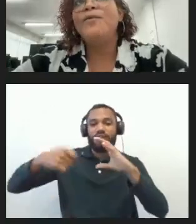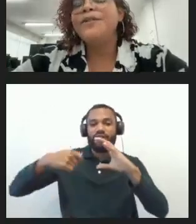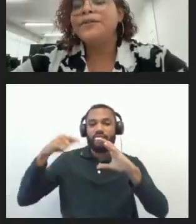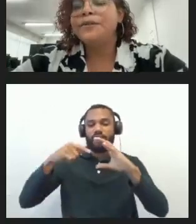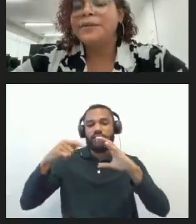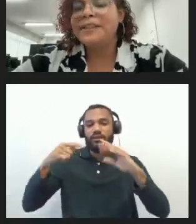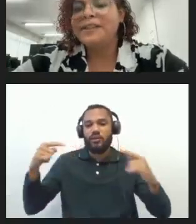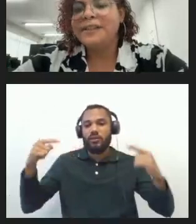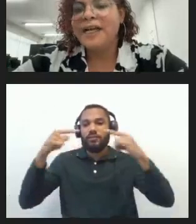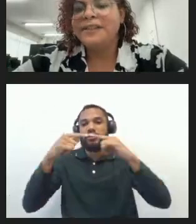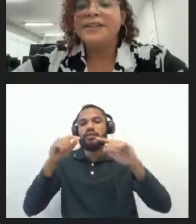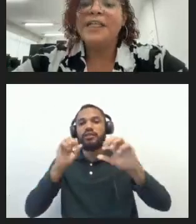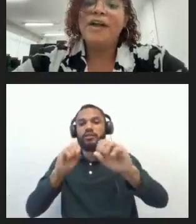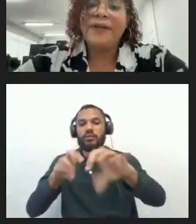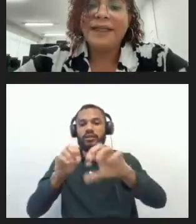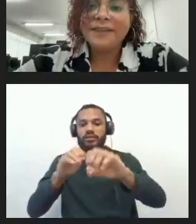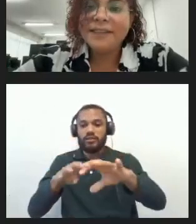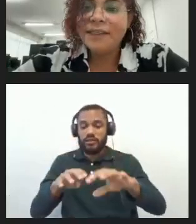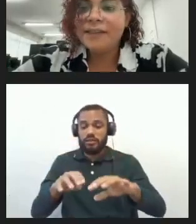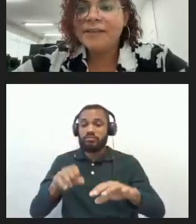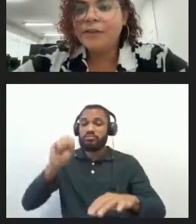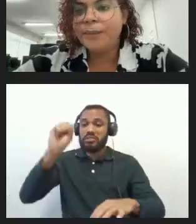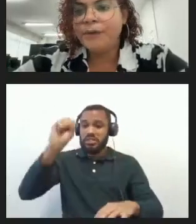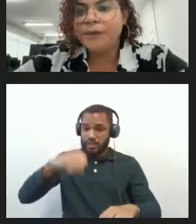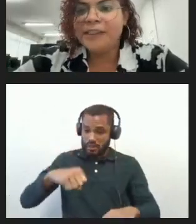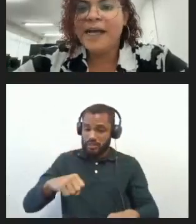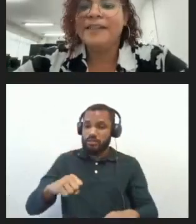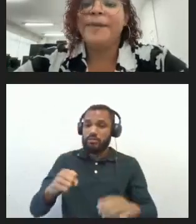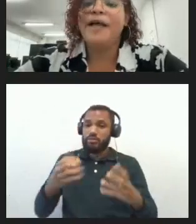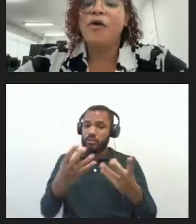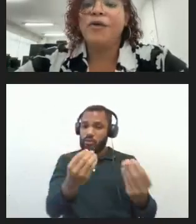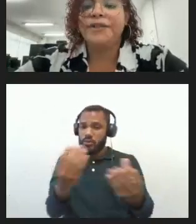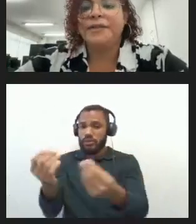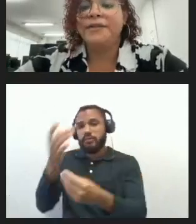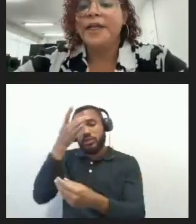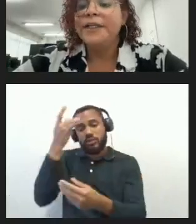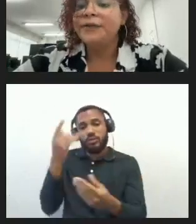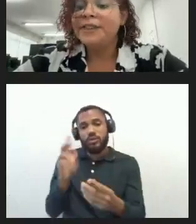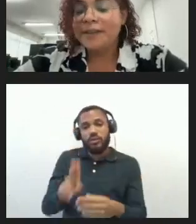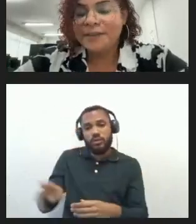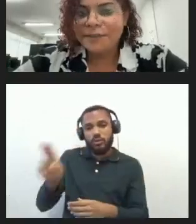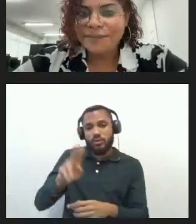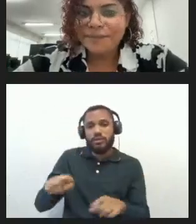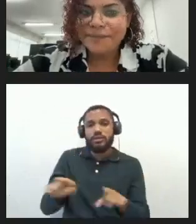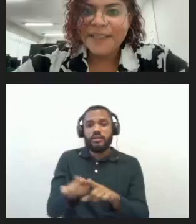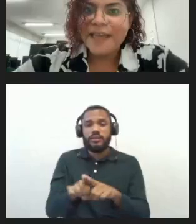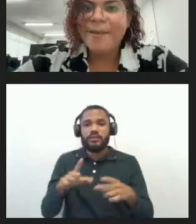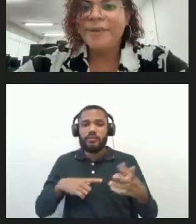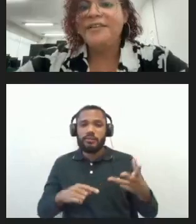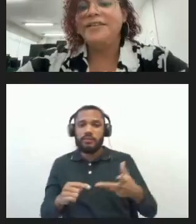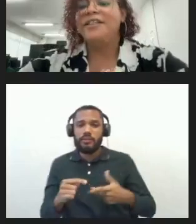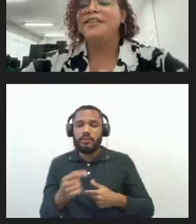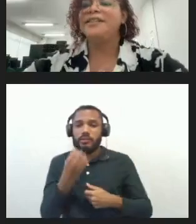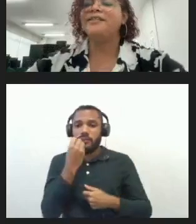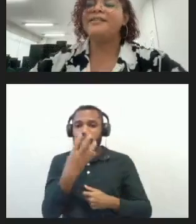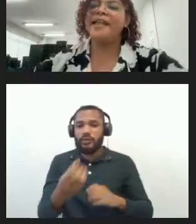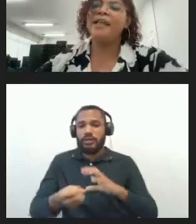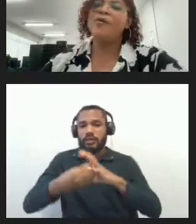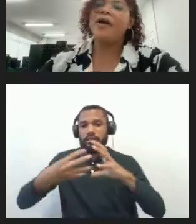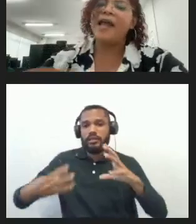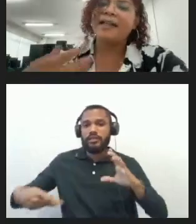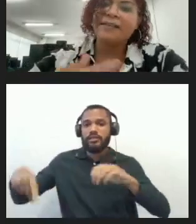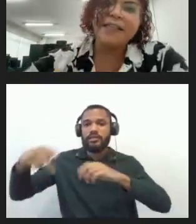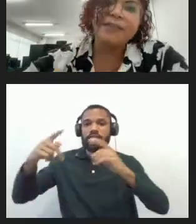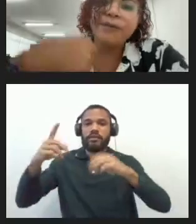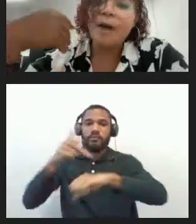ele é muito utilizado e ele oferece grandes oportunidades pedagógicas. No entanto, é preciso que a gente